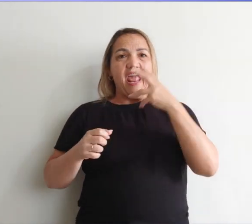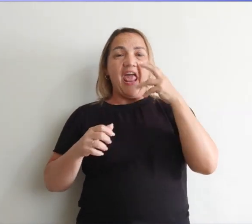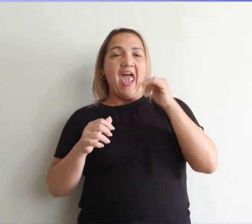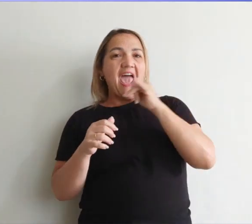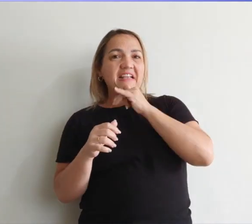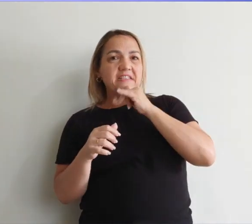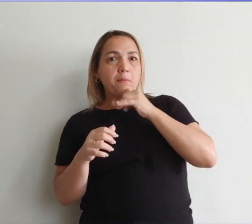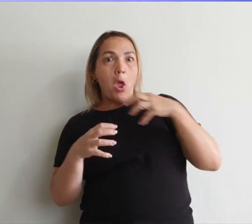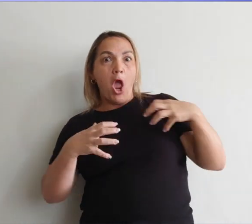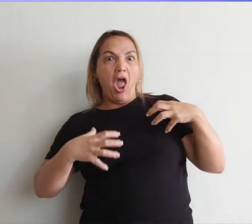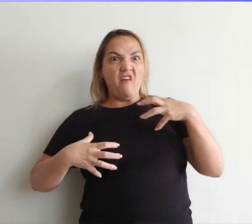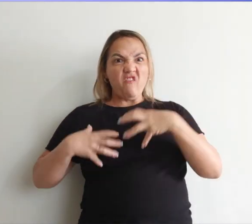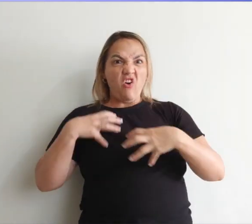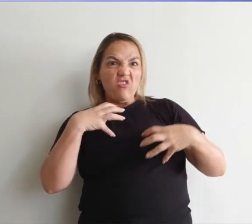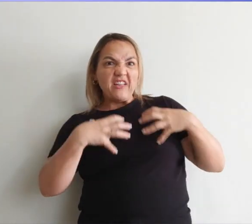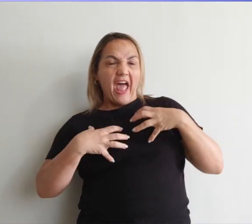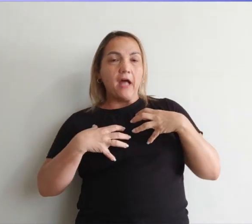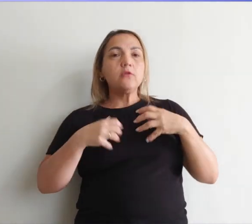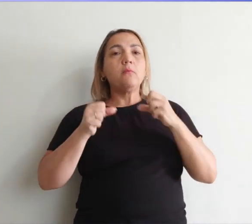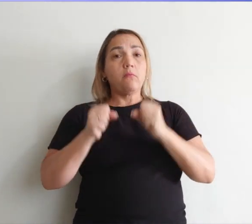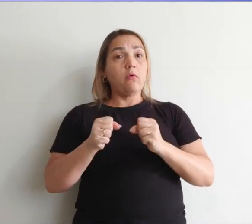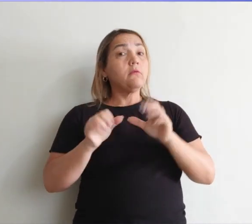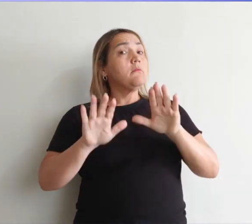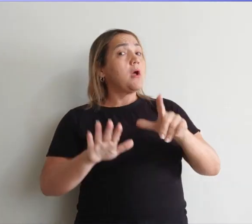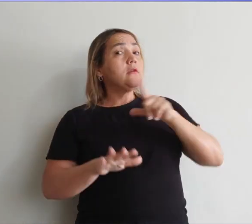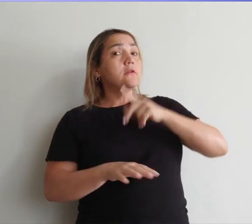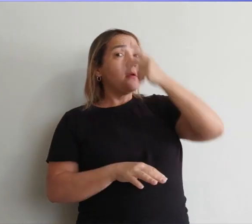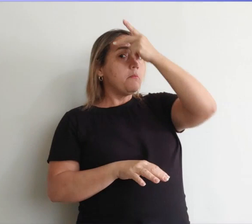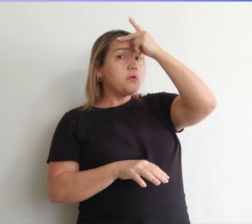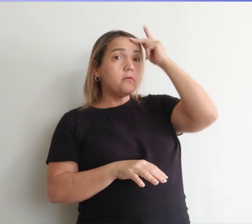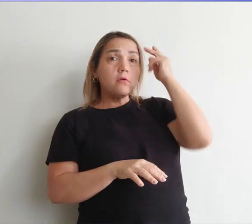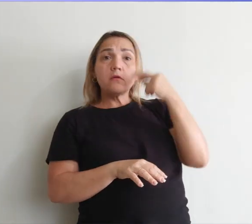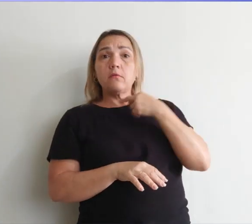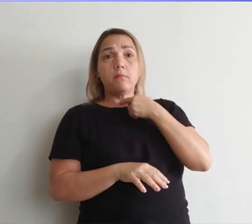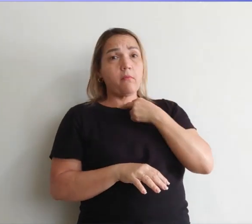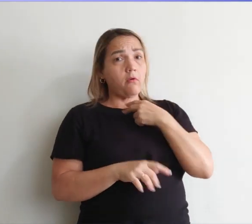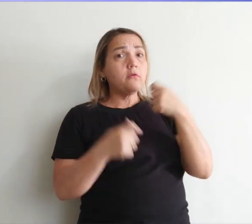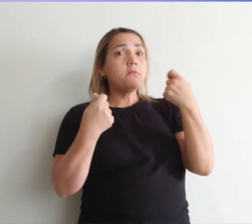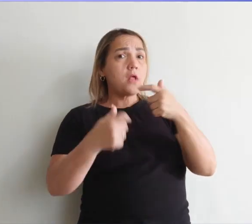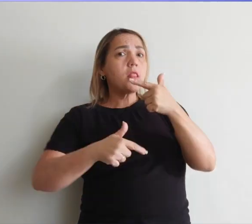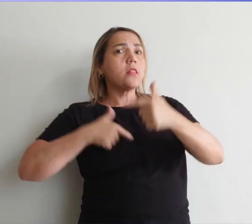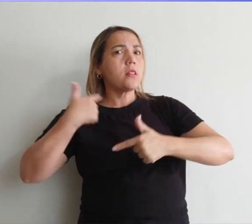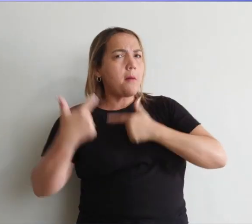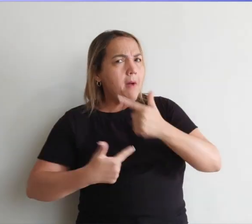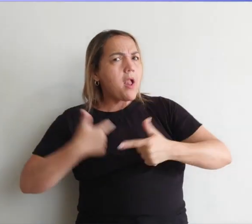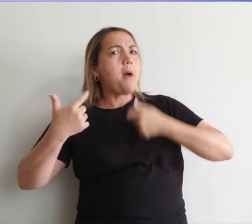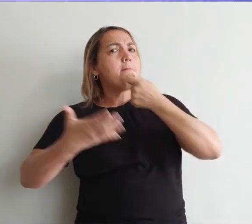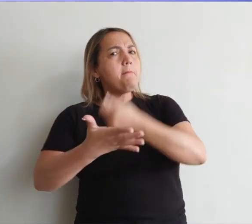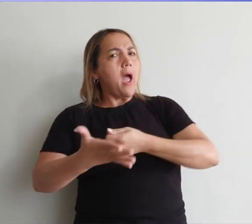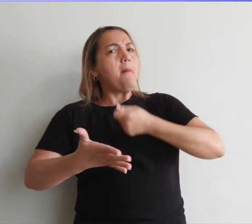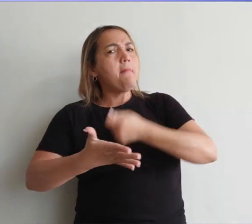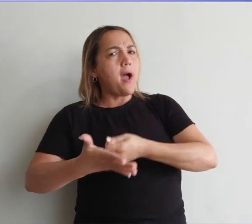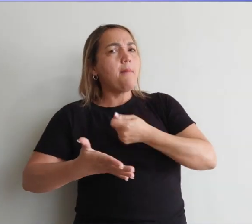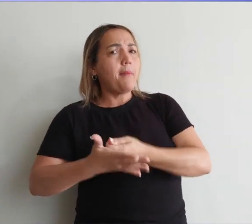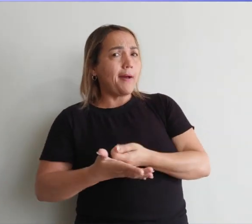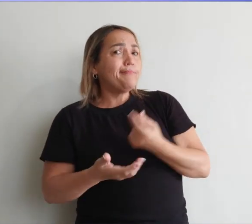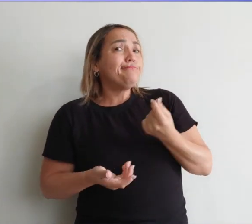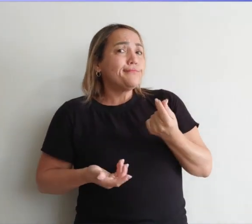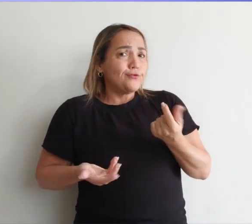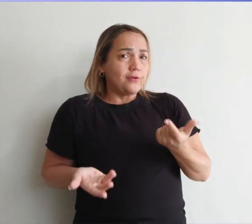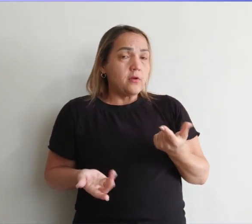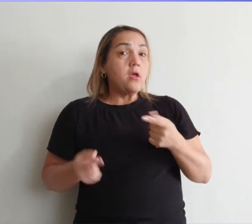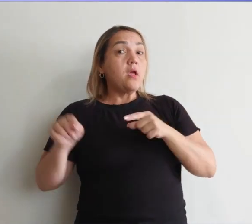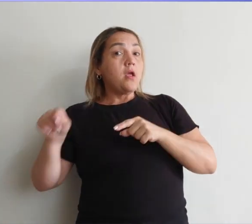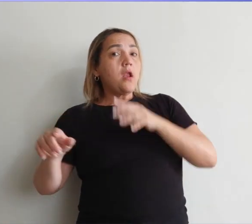no começo. Tem gente que não pode, não se dá esse luxo. Precisa trabalhar, precisa vencer. Eu